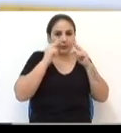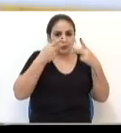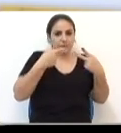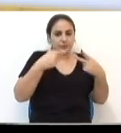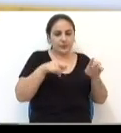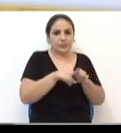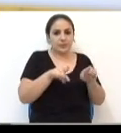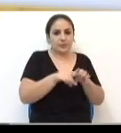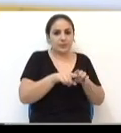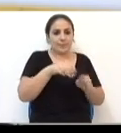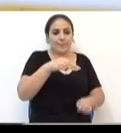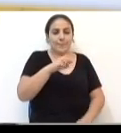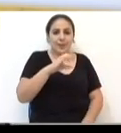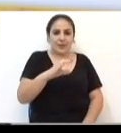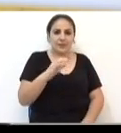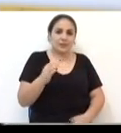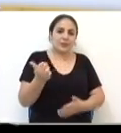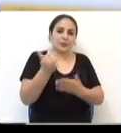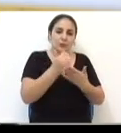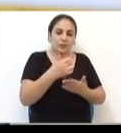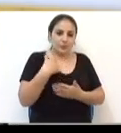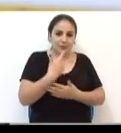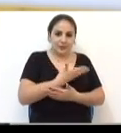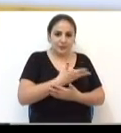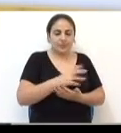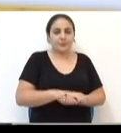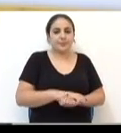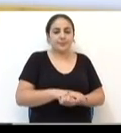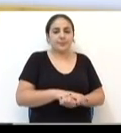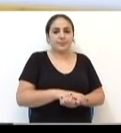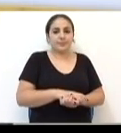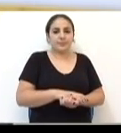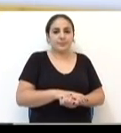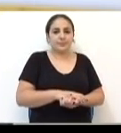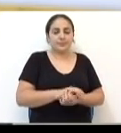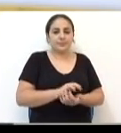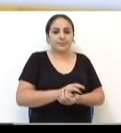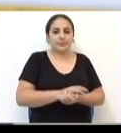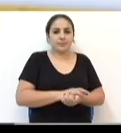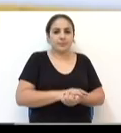fez e o reconhecimento que a MAC nos trouxe. Então,